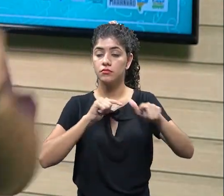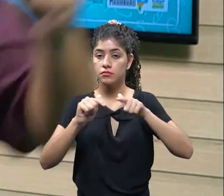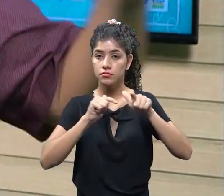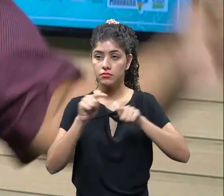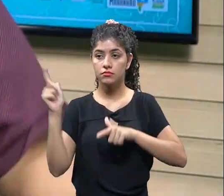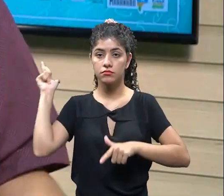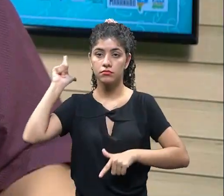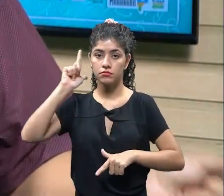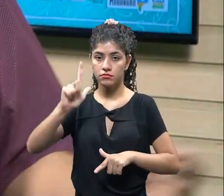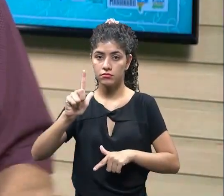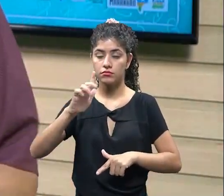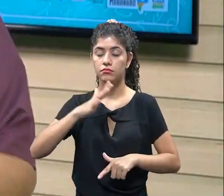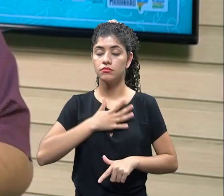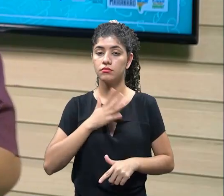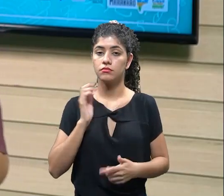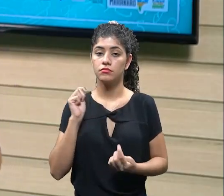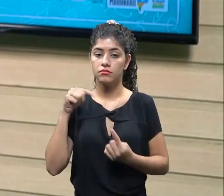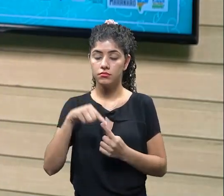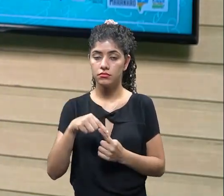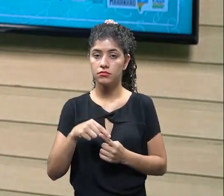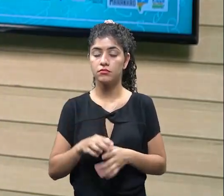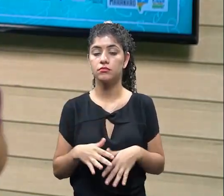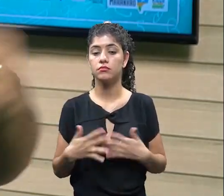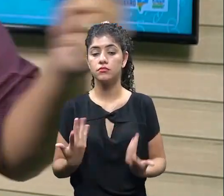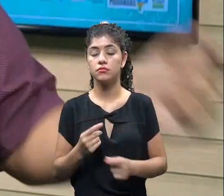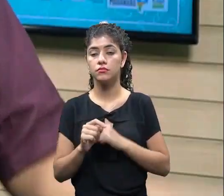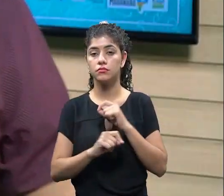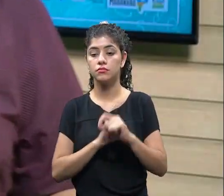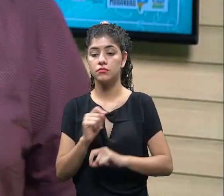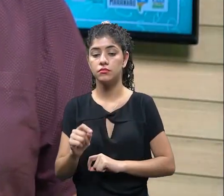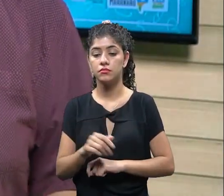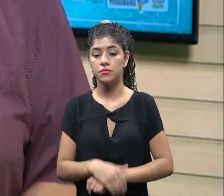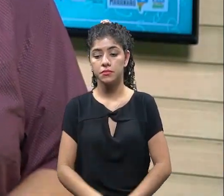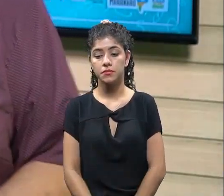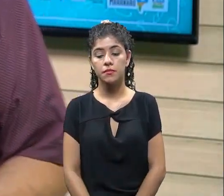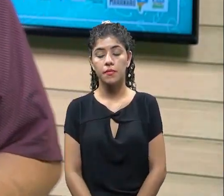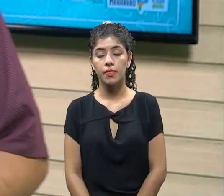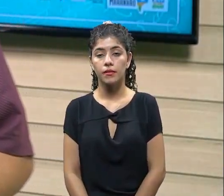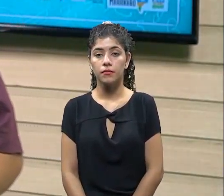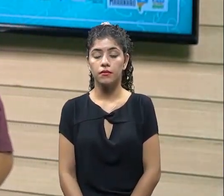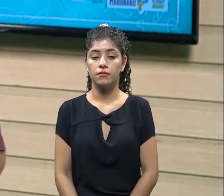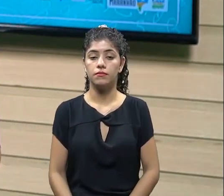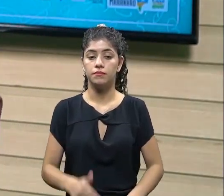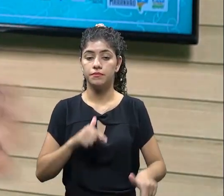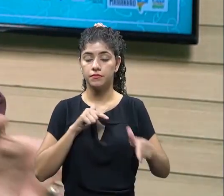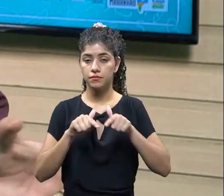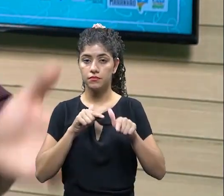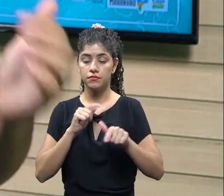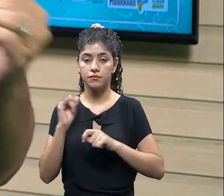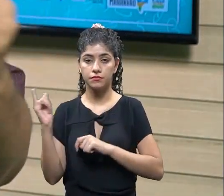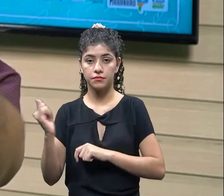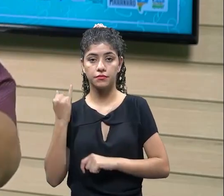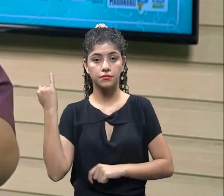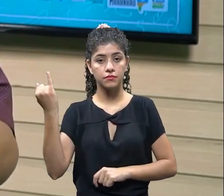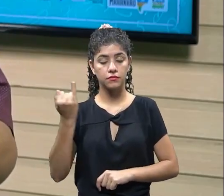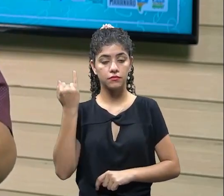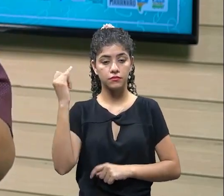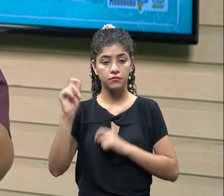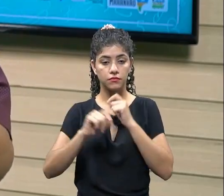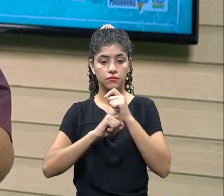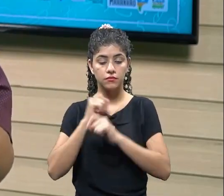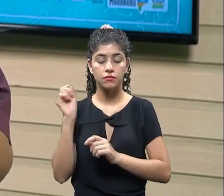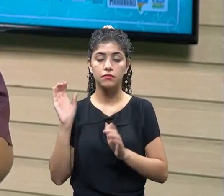para alcançar esse objetivo. Então, o período para trabalhar é necessariamente importante para